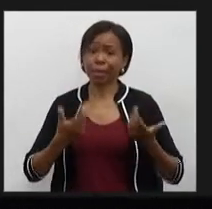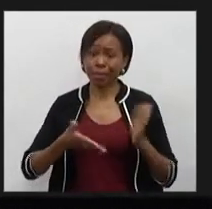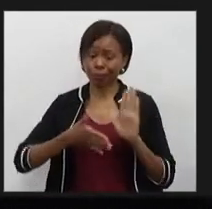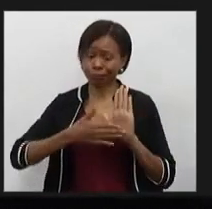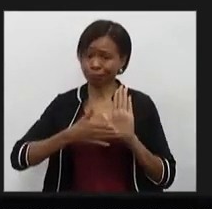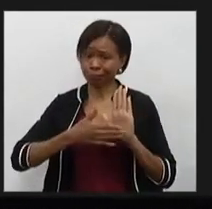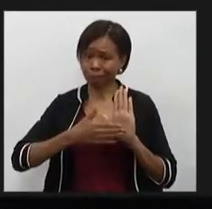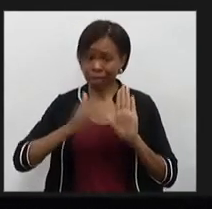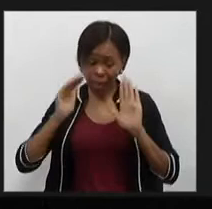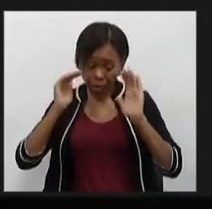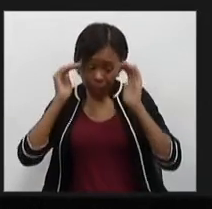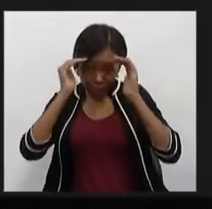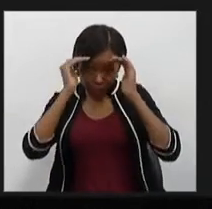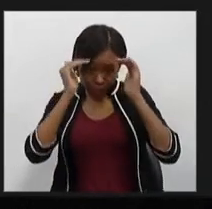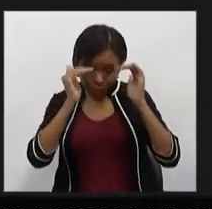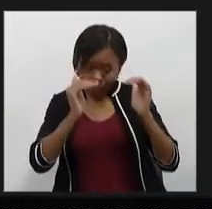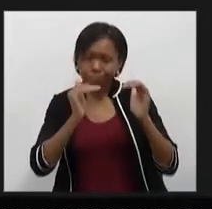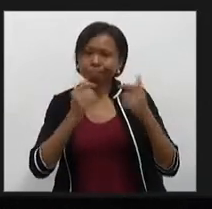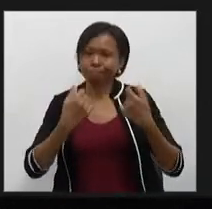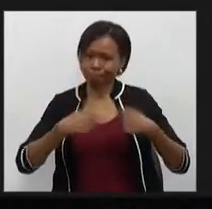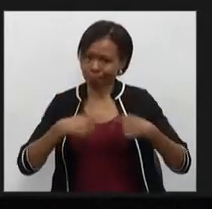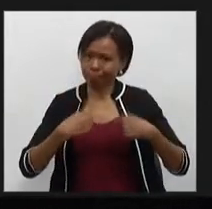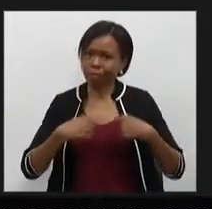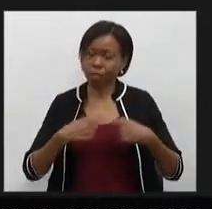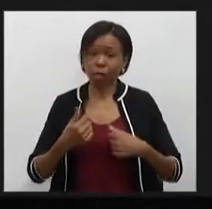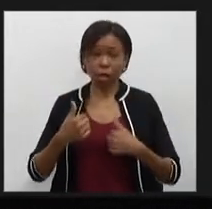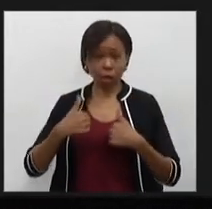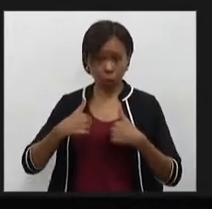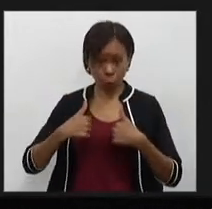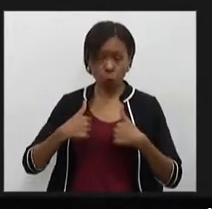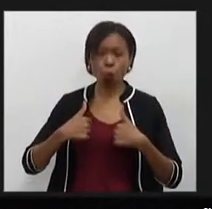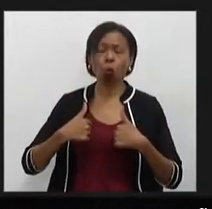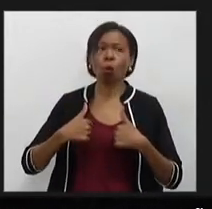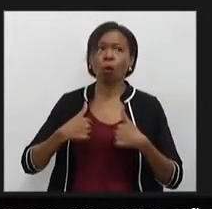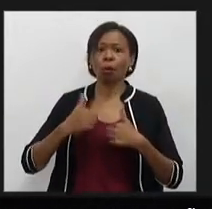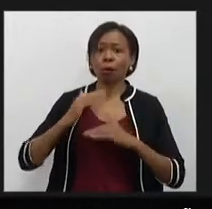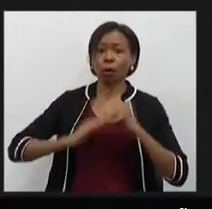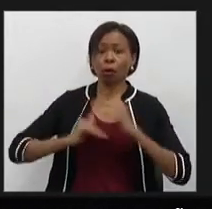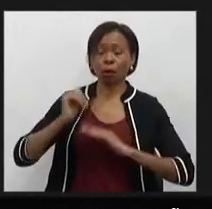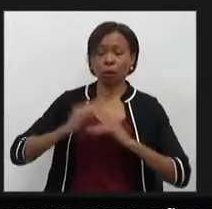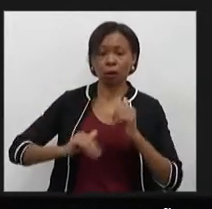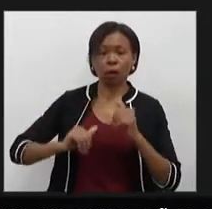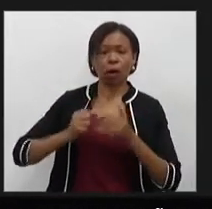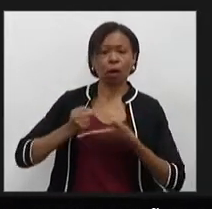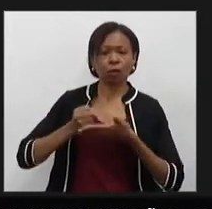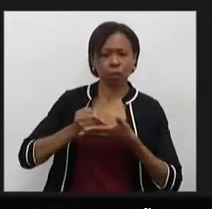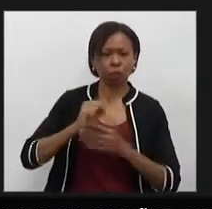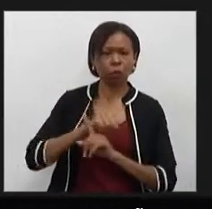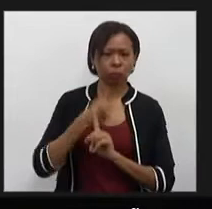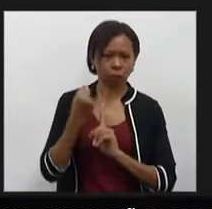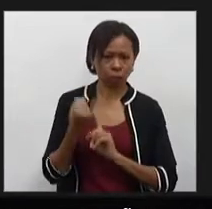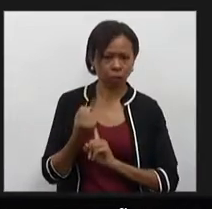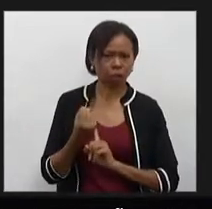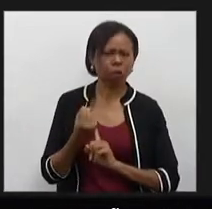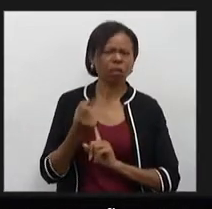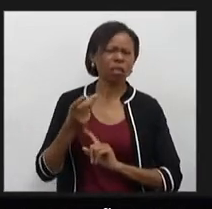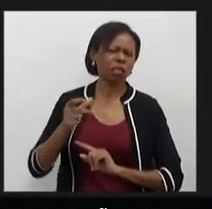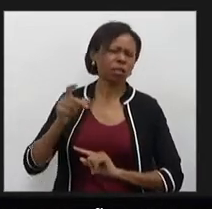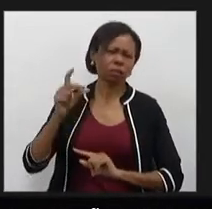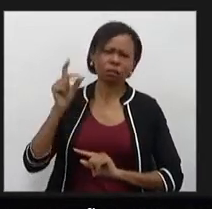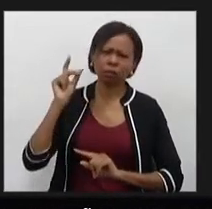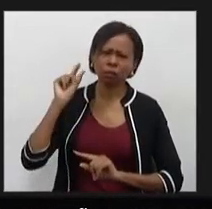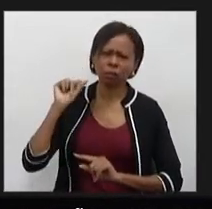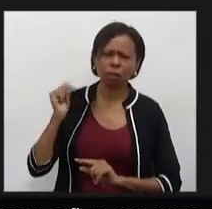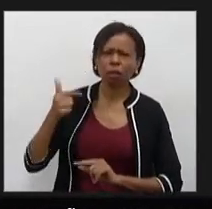nossa atenção. Eu, como assistente social e pessoa que durante muito tempo na minha